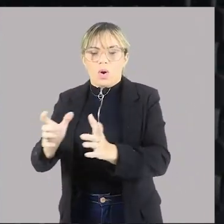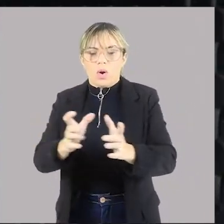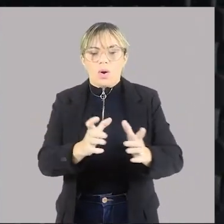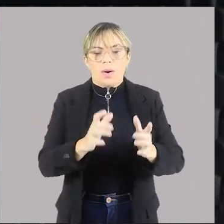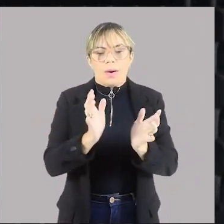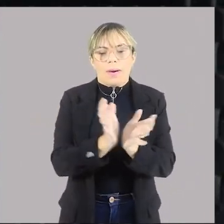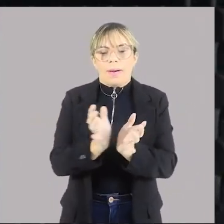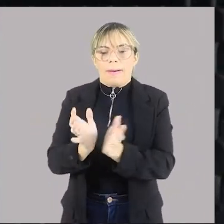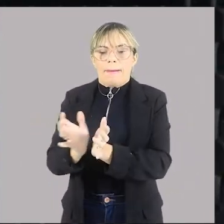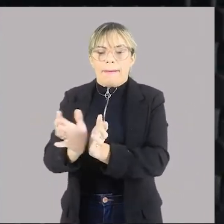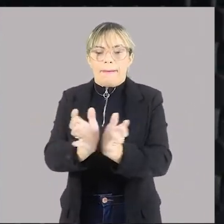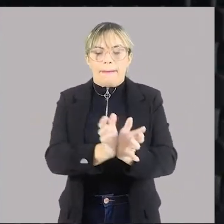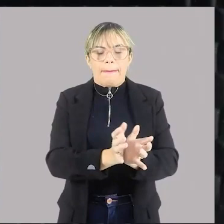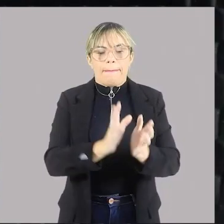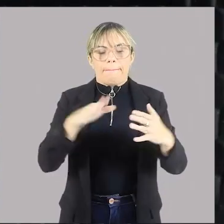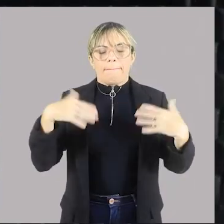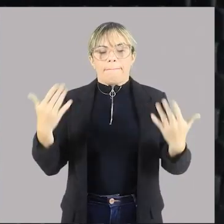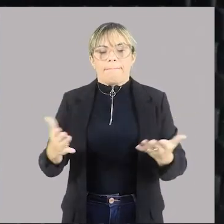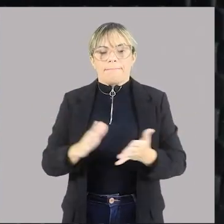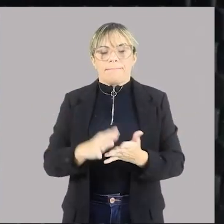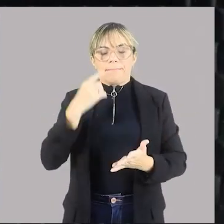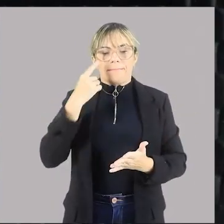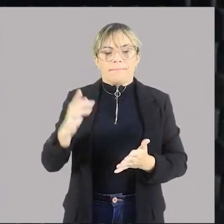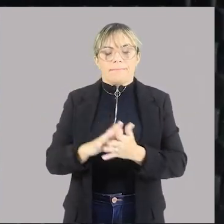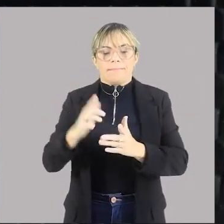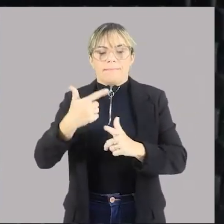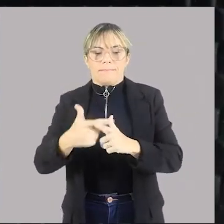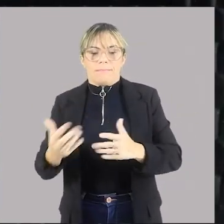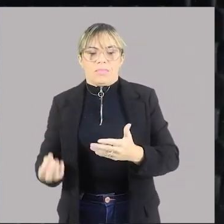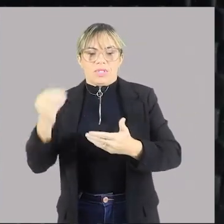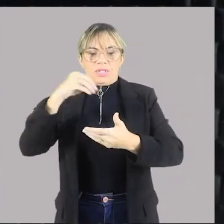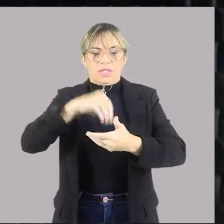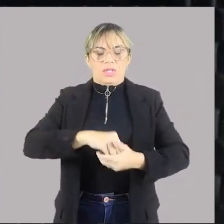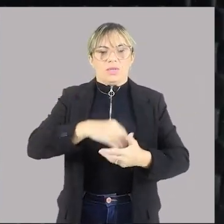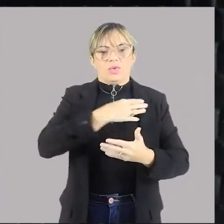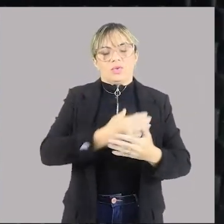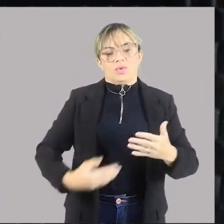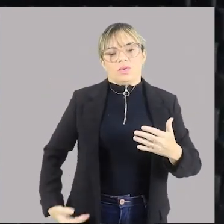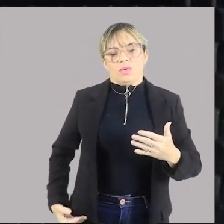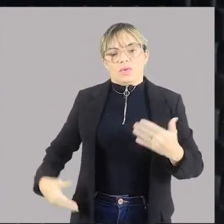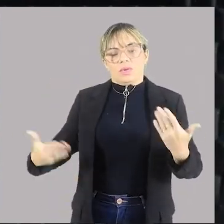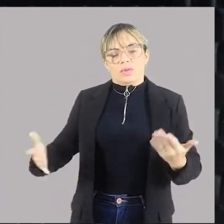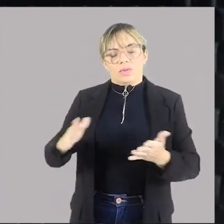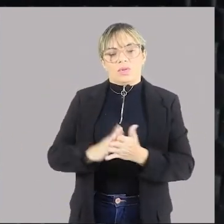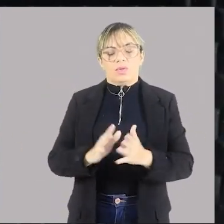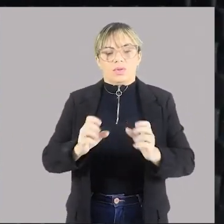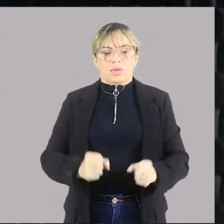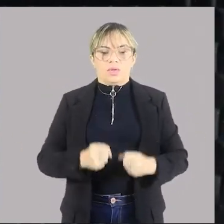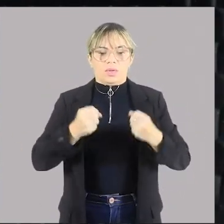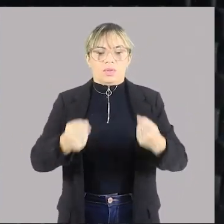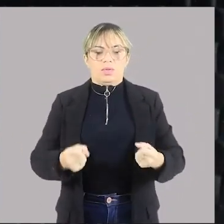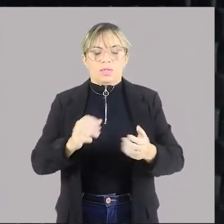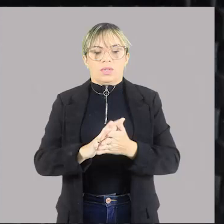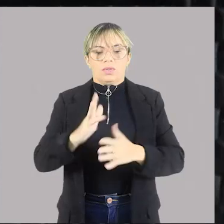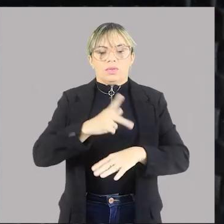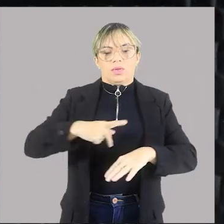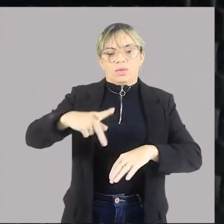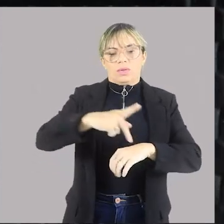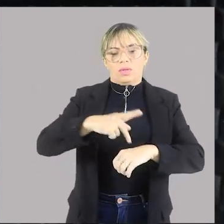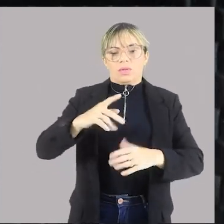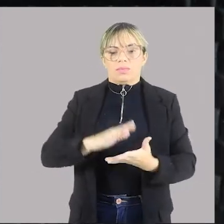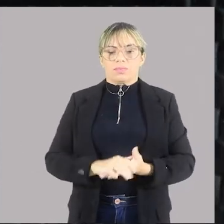seja, o poder executivo é uma divisão dentro do governo, é uma divisão dentro do poder estatal, perfeito?